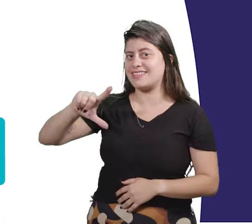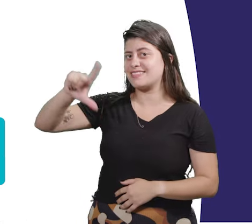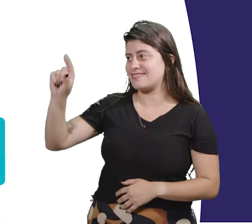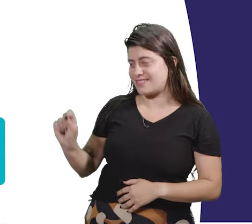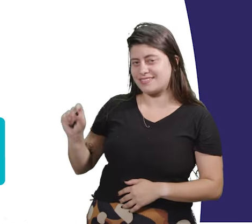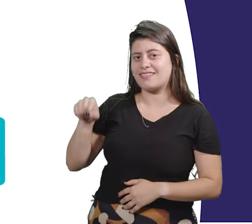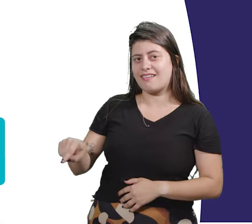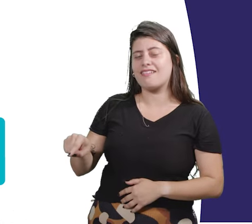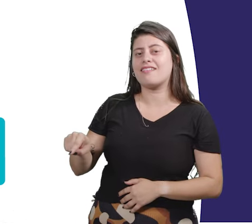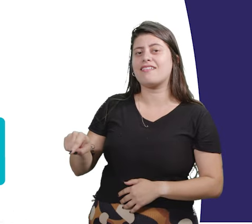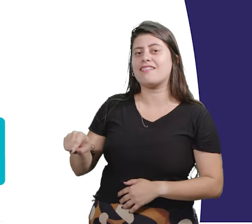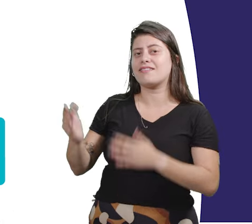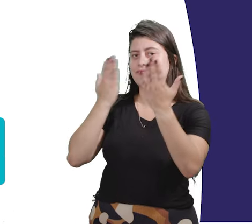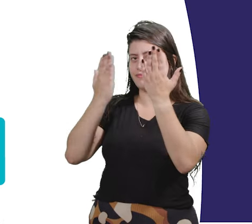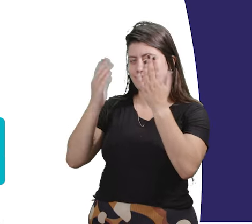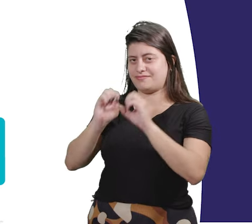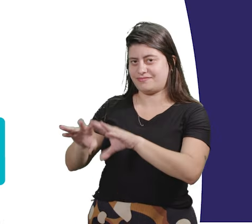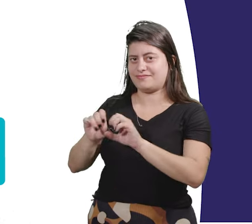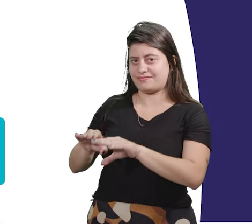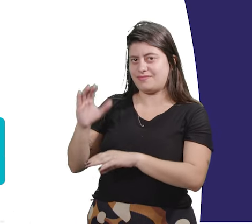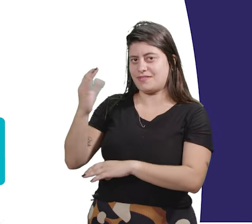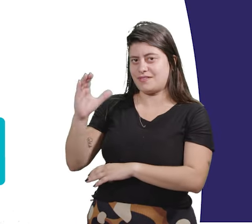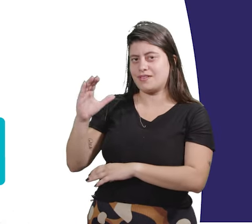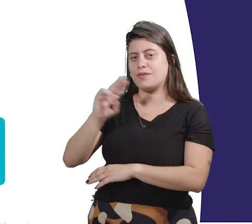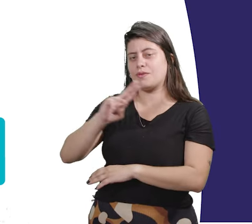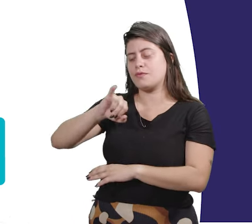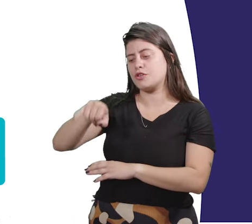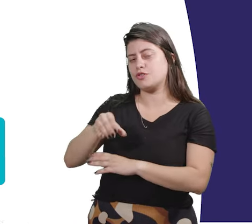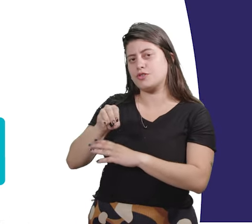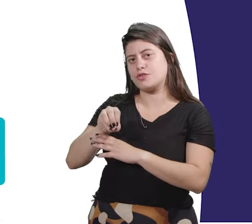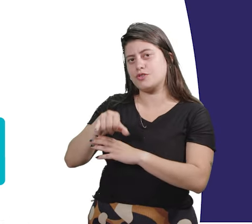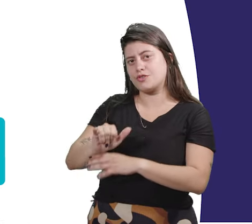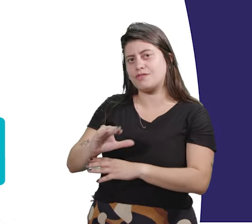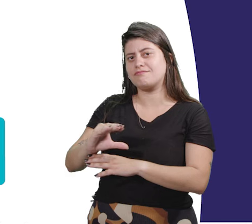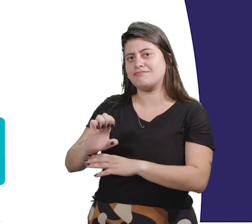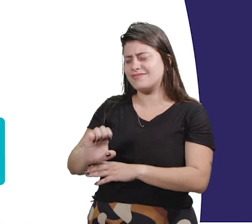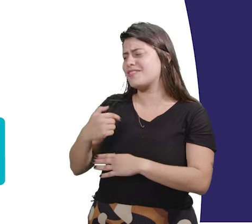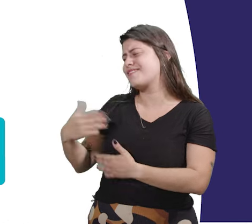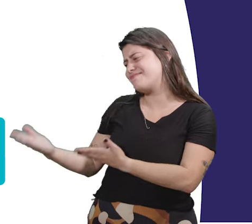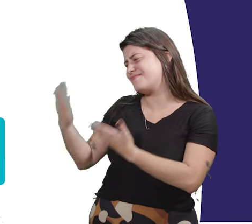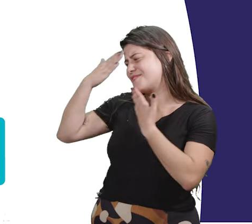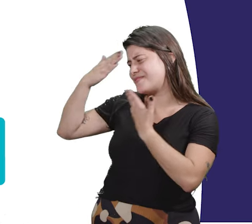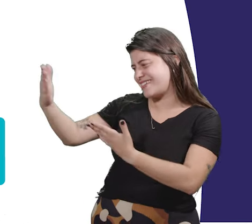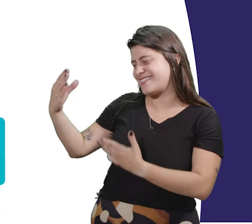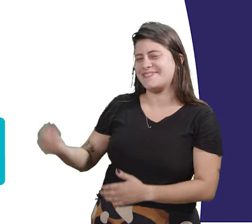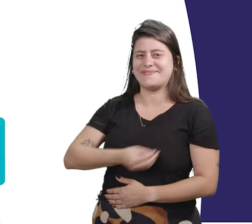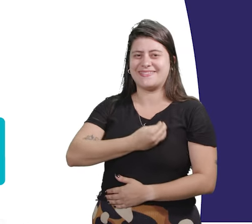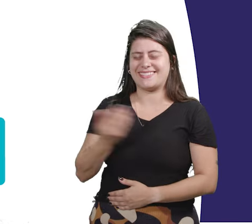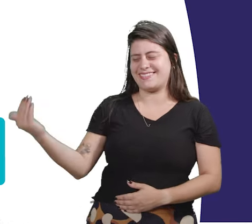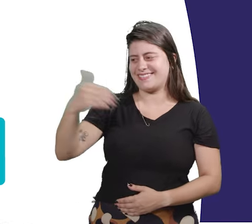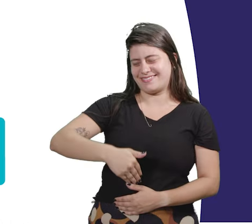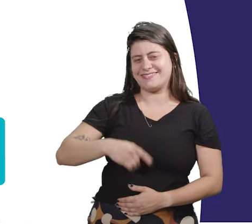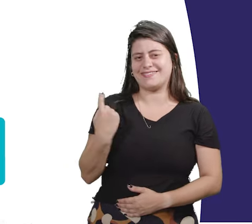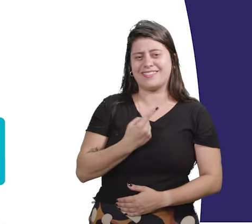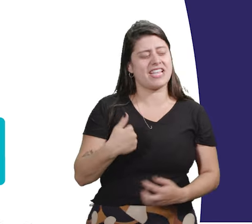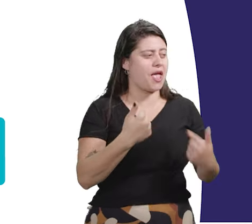educacional do SESC de Contagem, eu tenho o prazer de receber a Joyce Brocanelli. Joyce, super obrigada pela presença aqui hoje com a gente, tá? Eu que